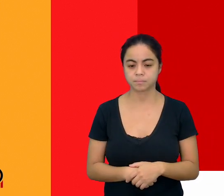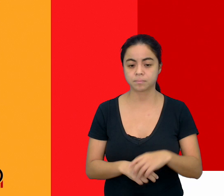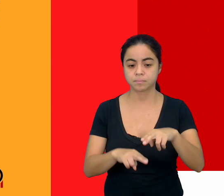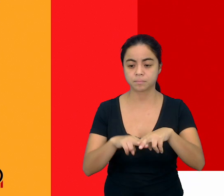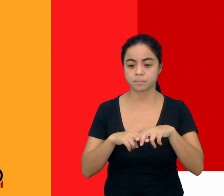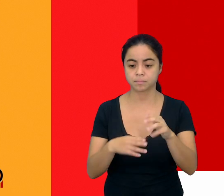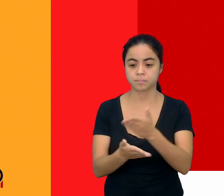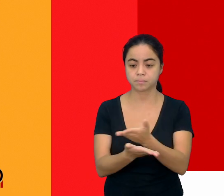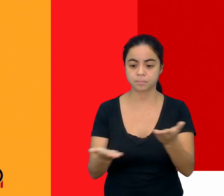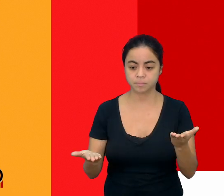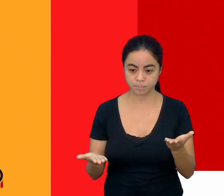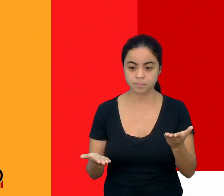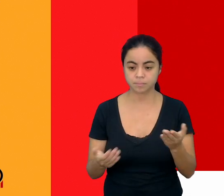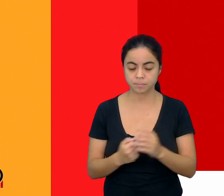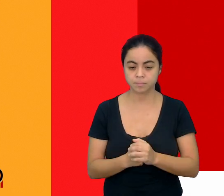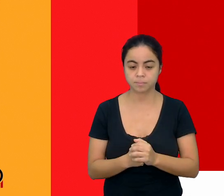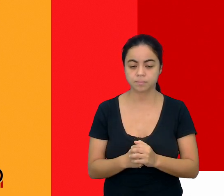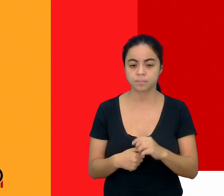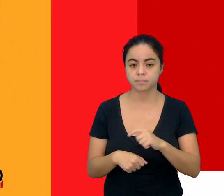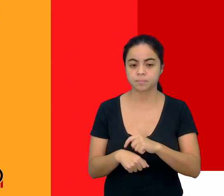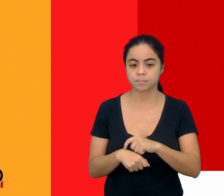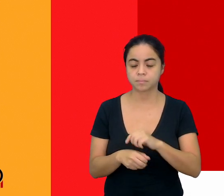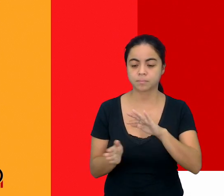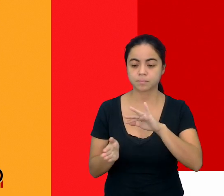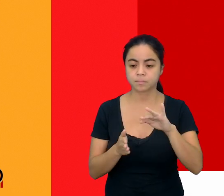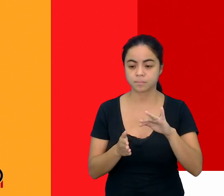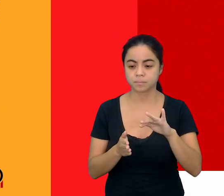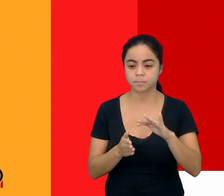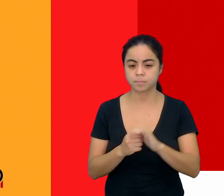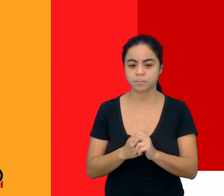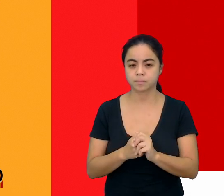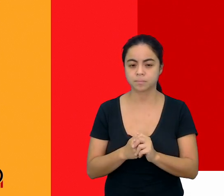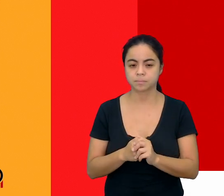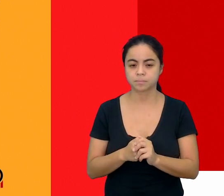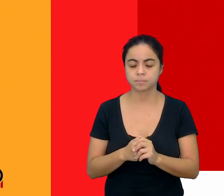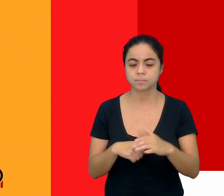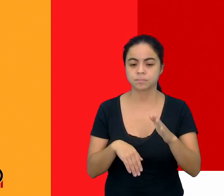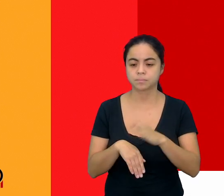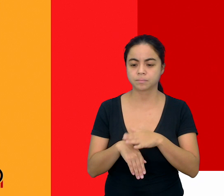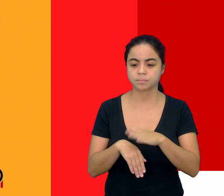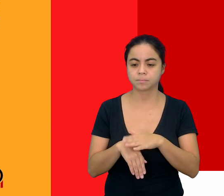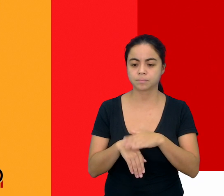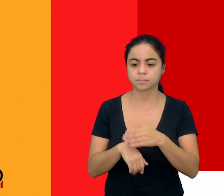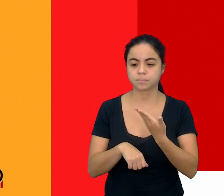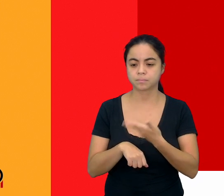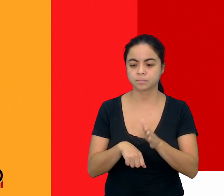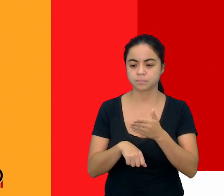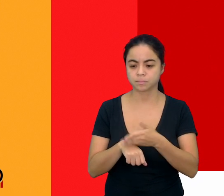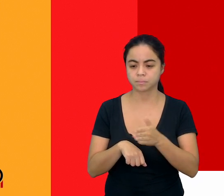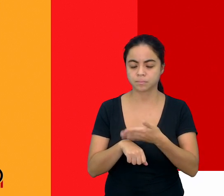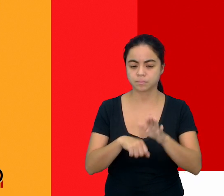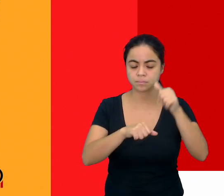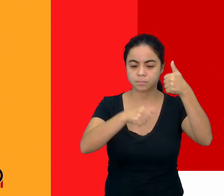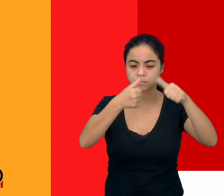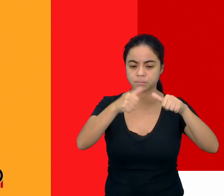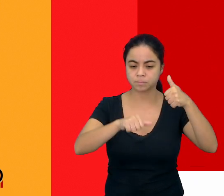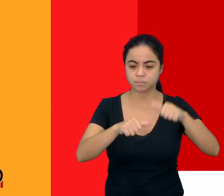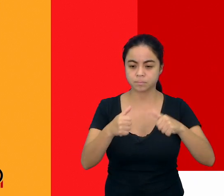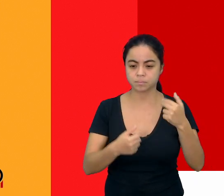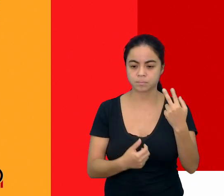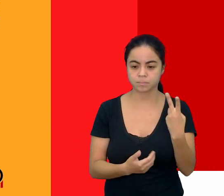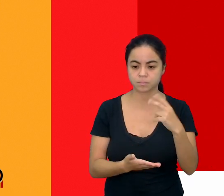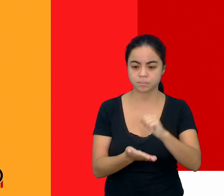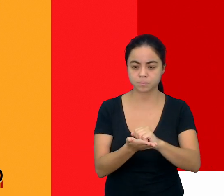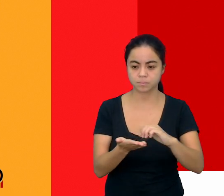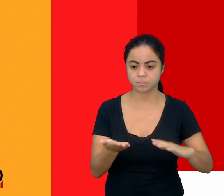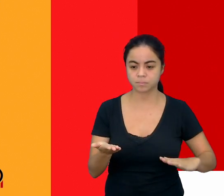professor, professora, no próximo momento do nosso encontro, nós faremos um exercício de analisar duas